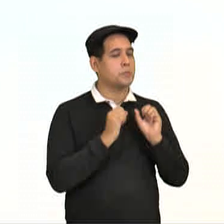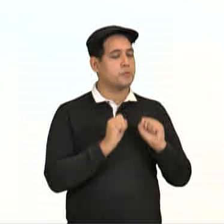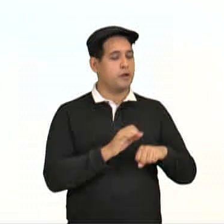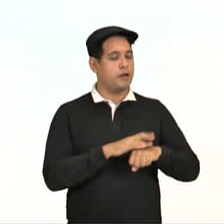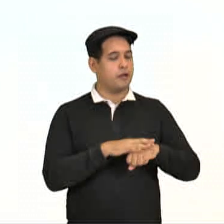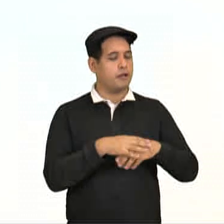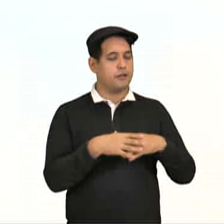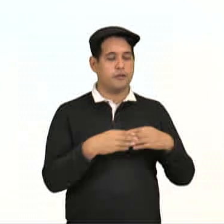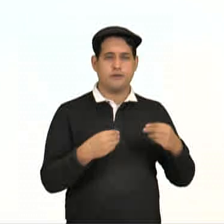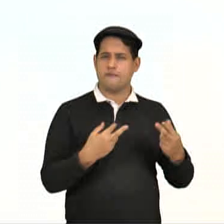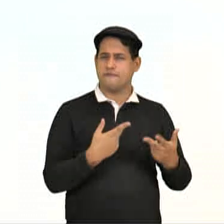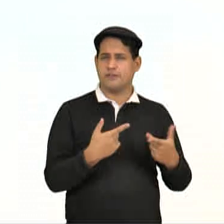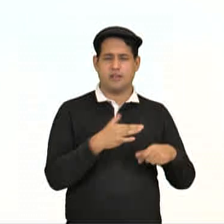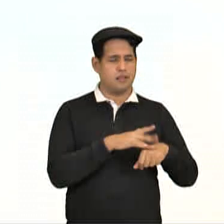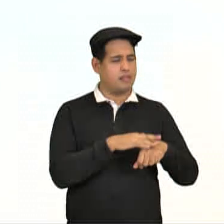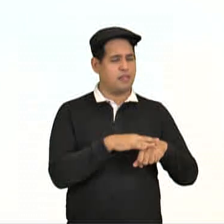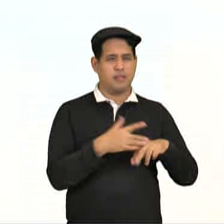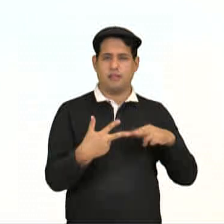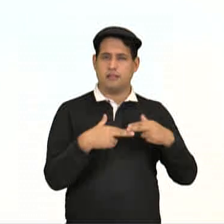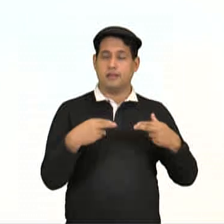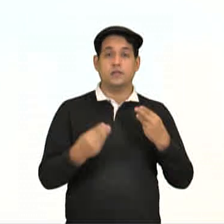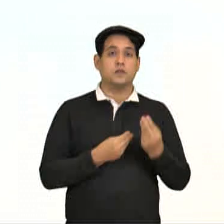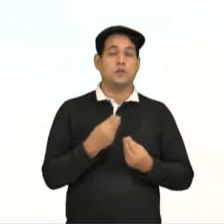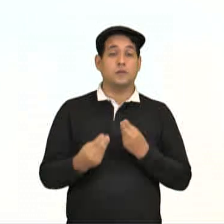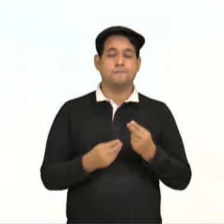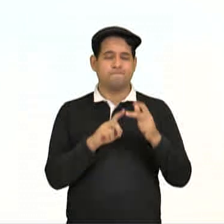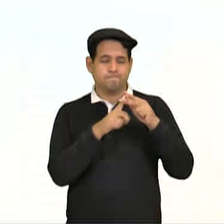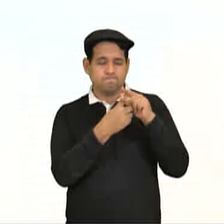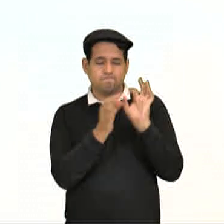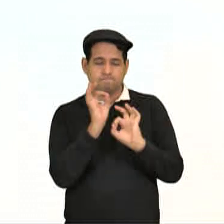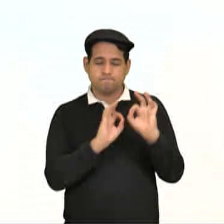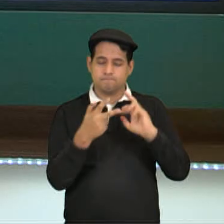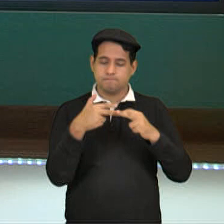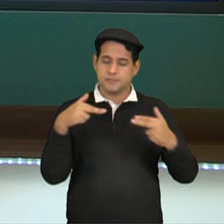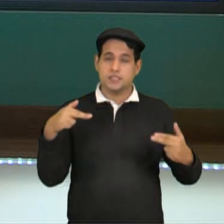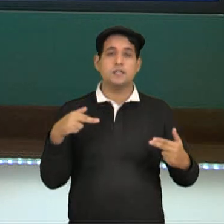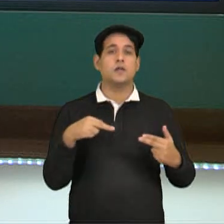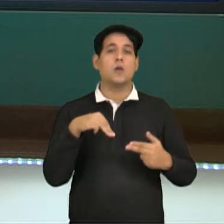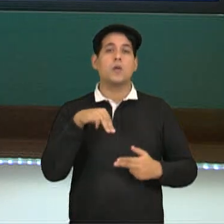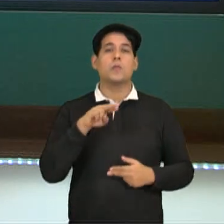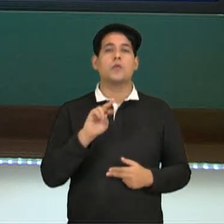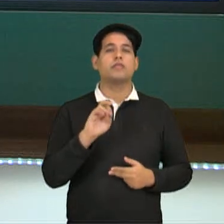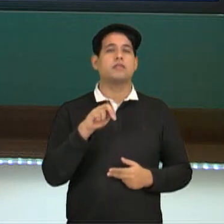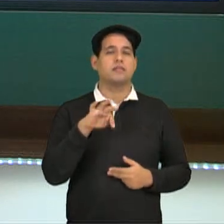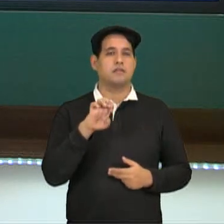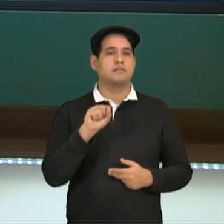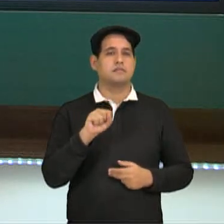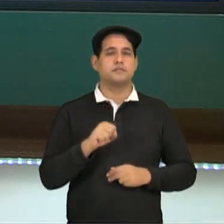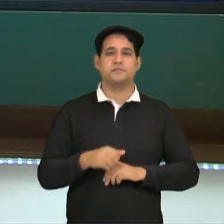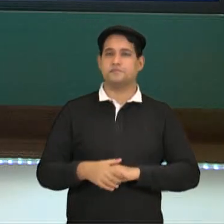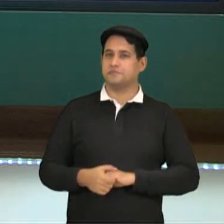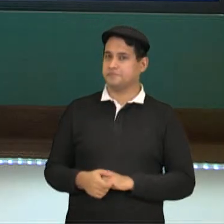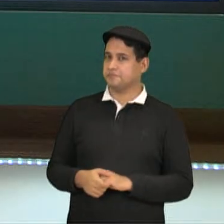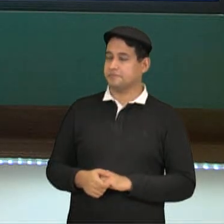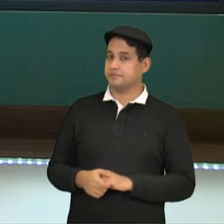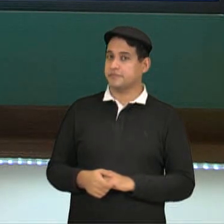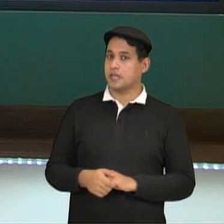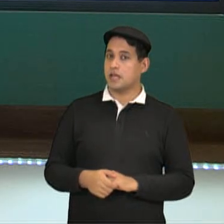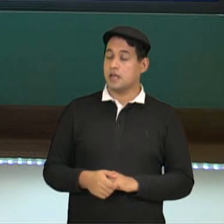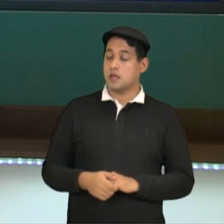curar diversas doenças genéticas através da edição de genes mutantes e específicos. E o